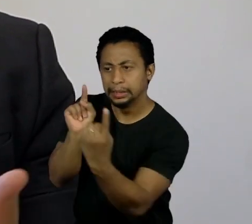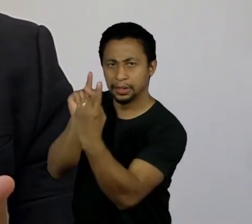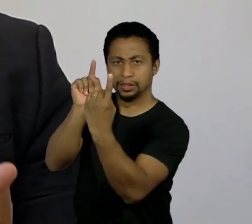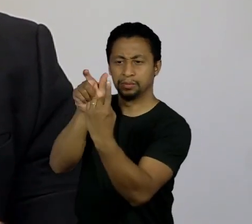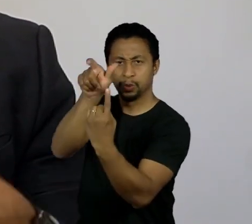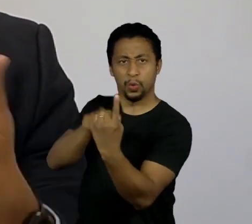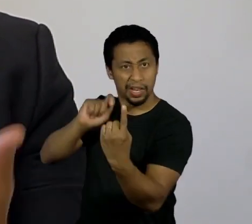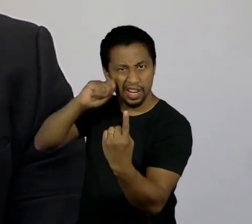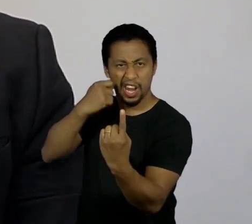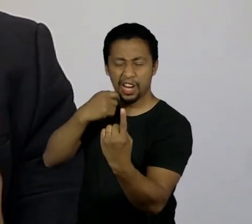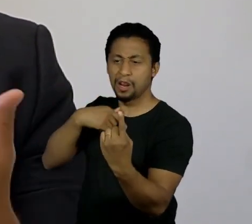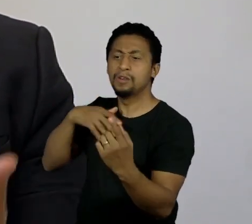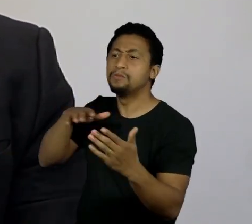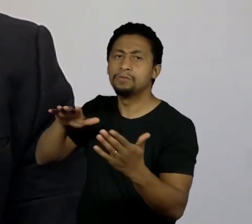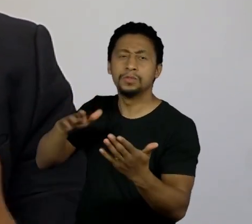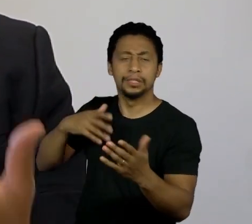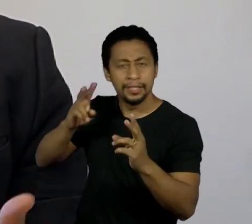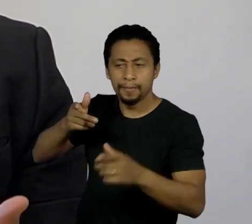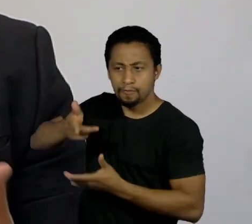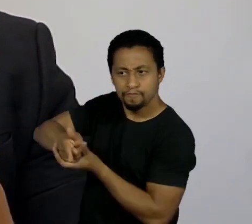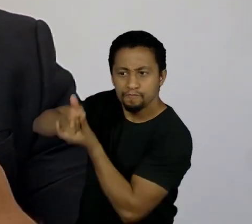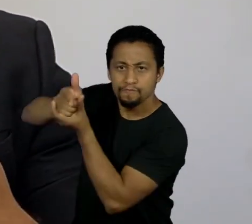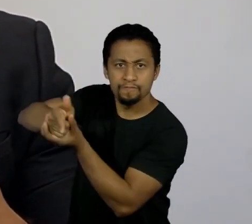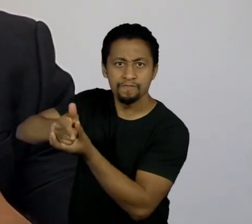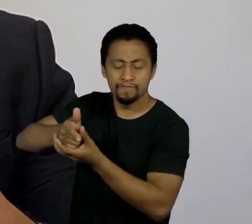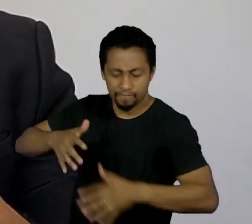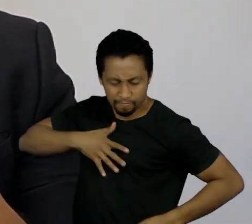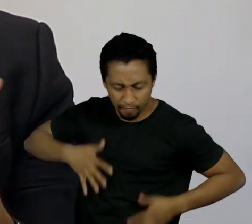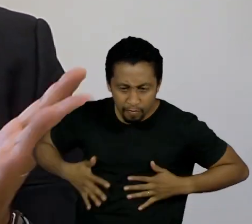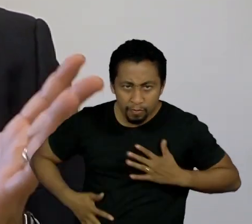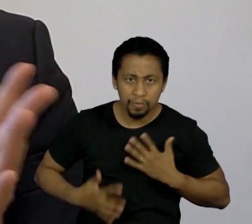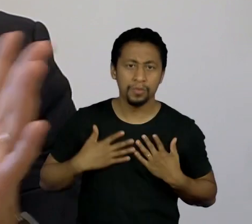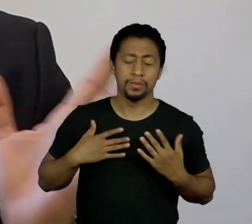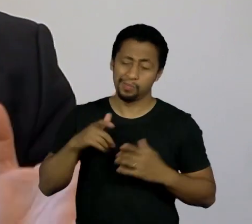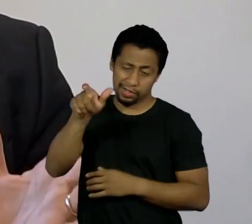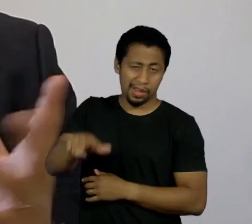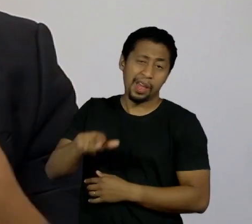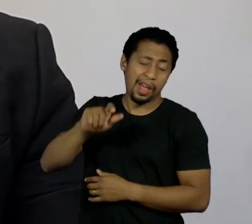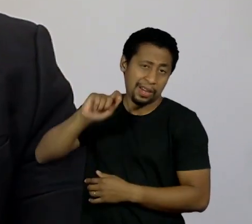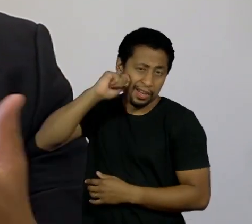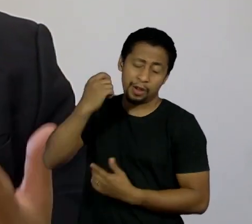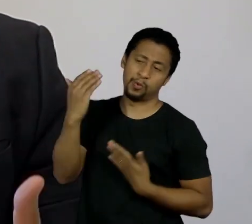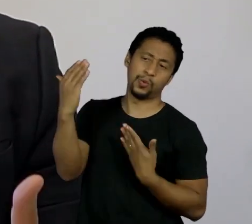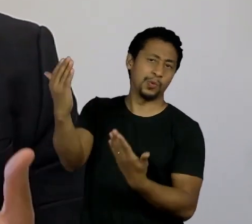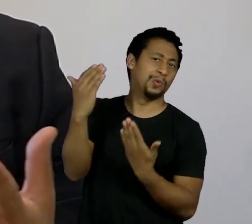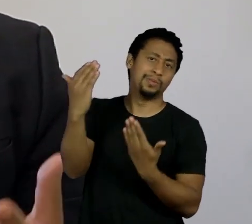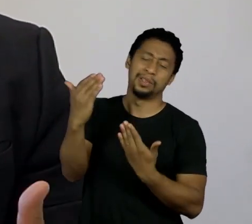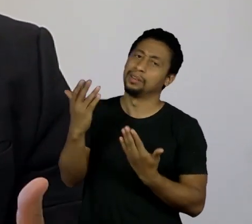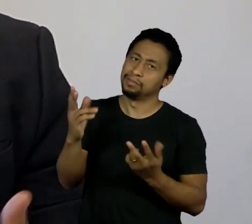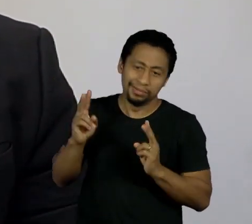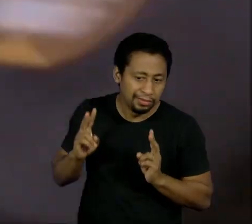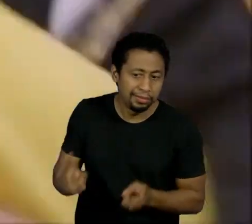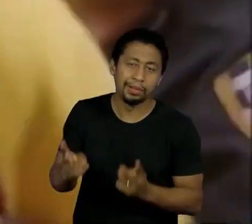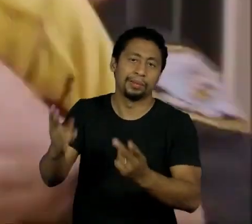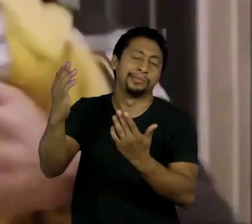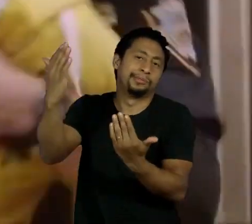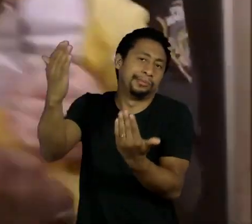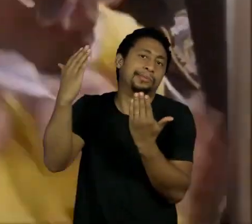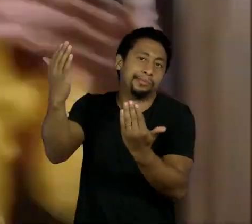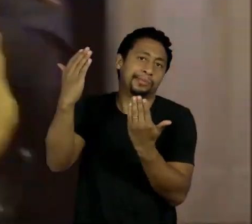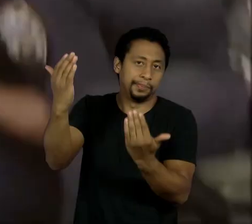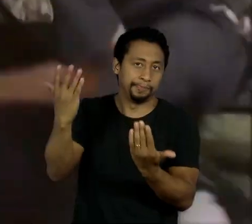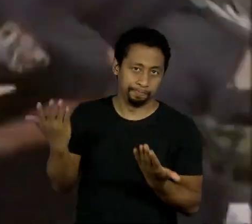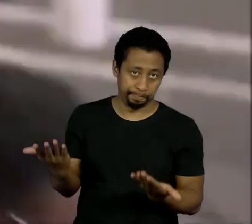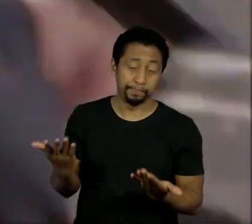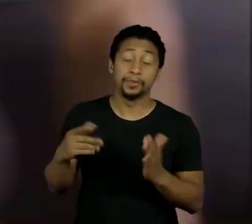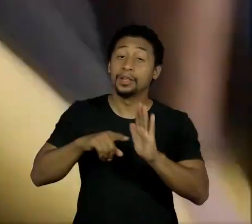considerar pessoas negras por causa de sua raça e cor como inerentemente suspeitas, como elas sempre fossem suspeitas. Uma pesquisa que foi